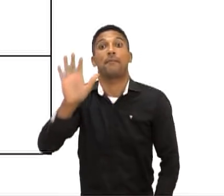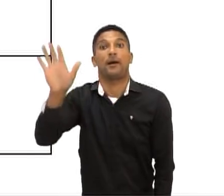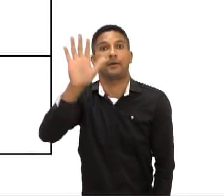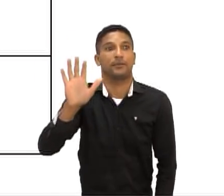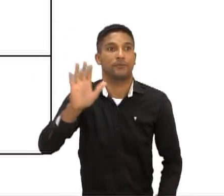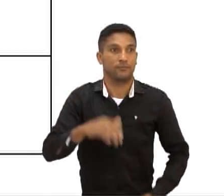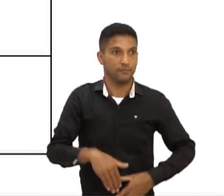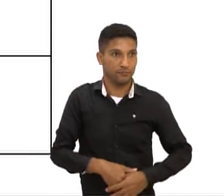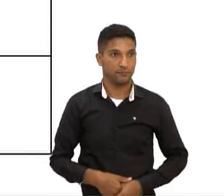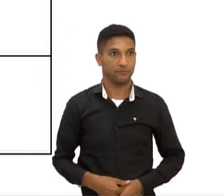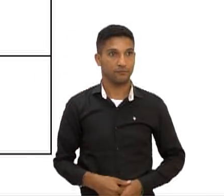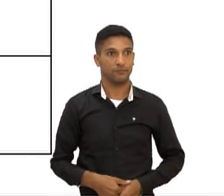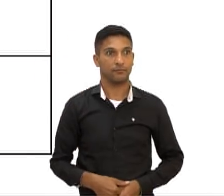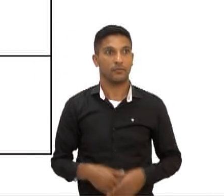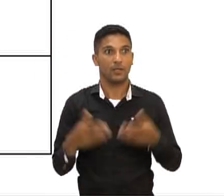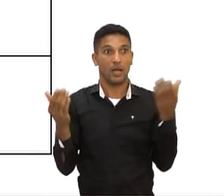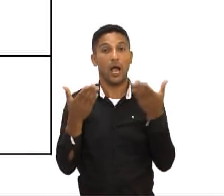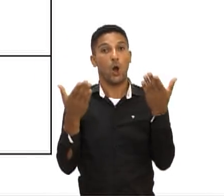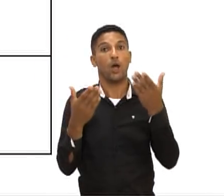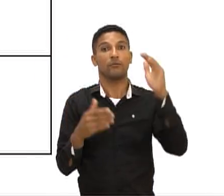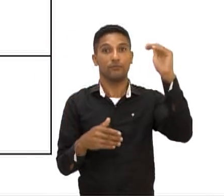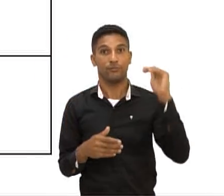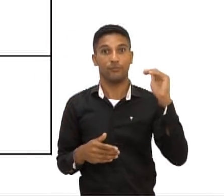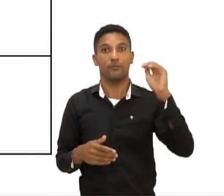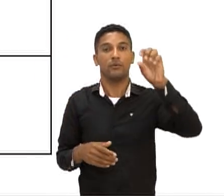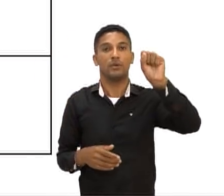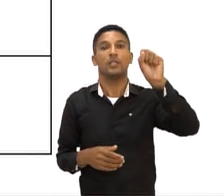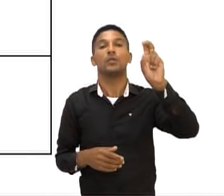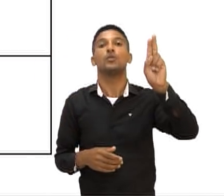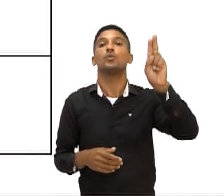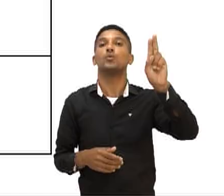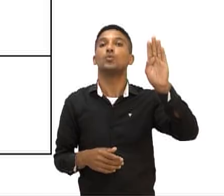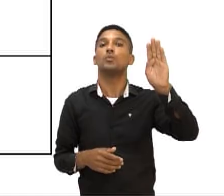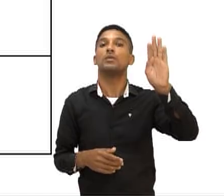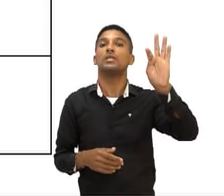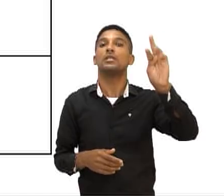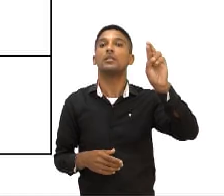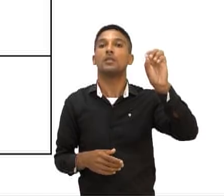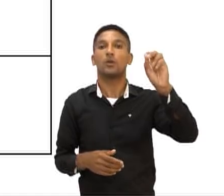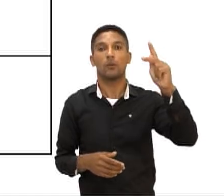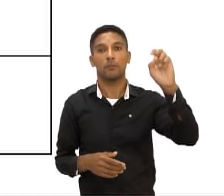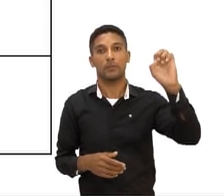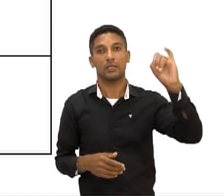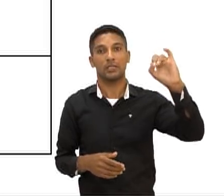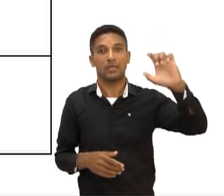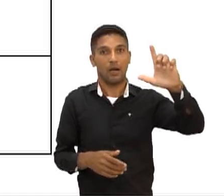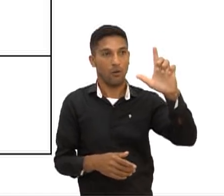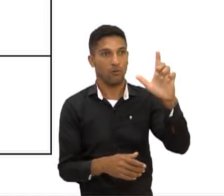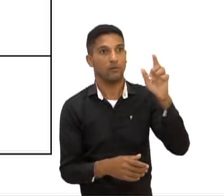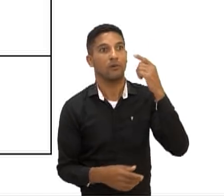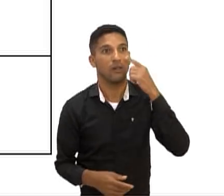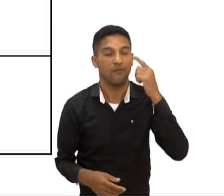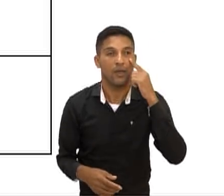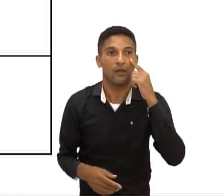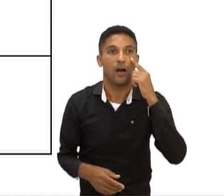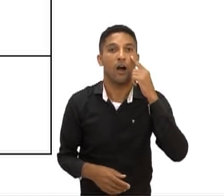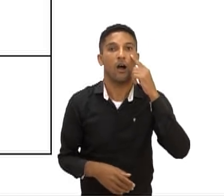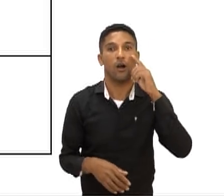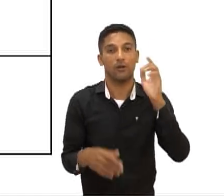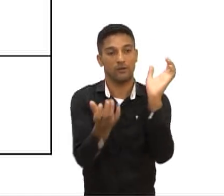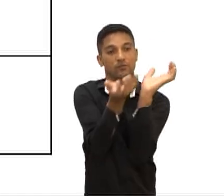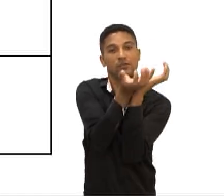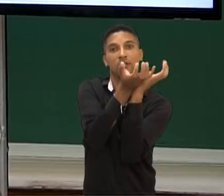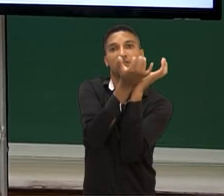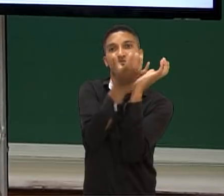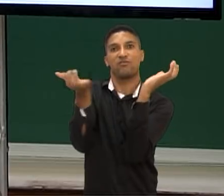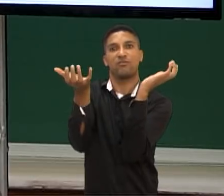Subtropical, Mata dos Pinhais ou a Mata de Araucária, campos, Mata Atlântica e vegetação